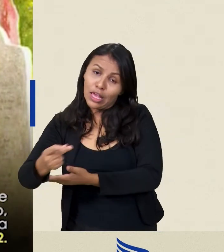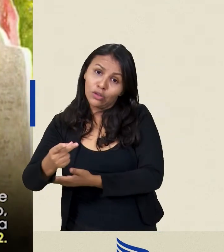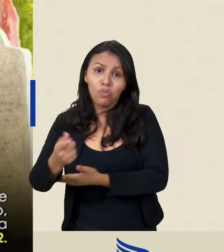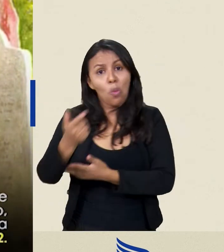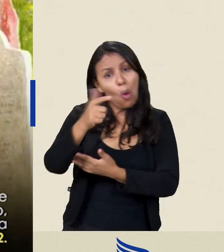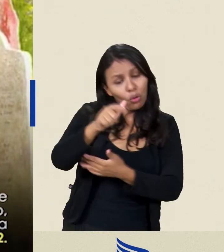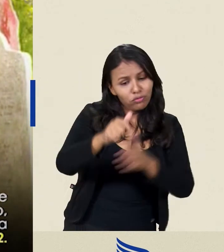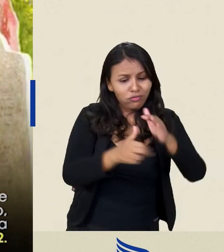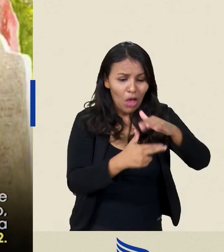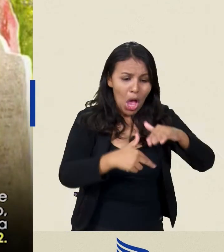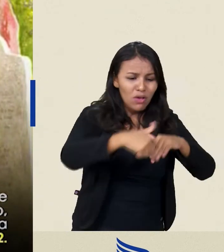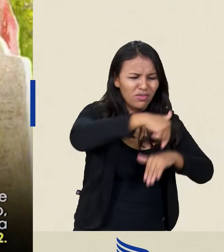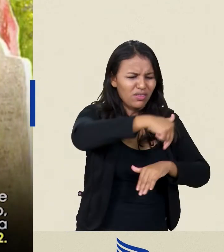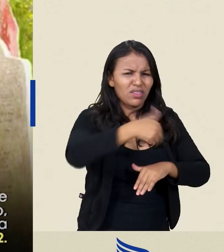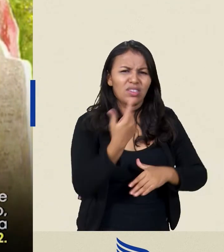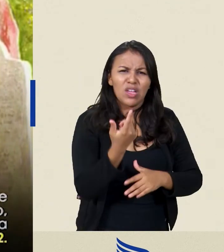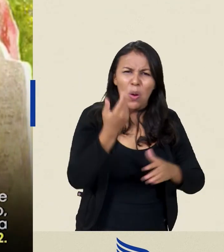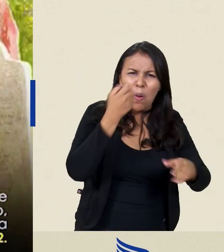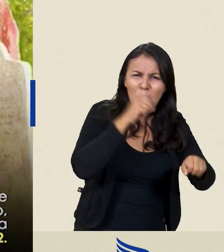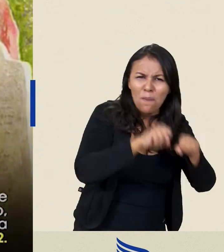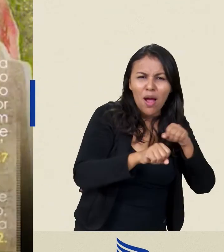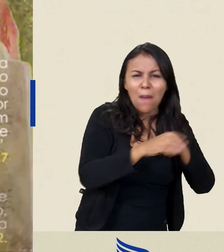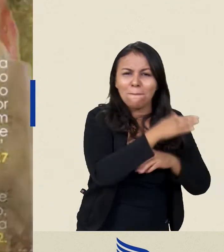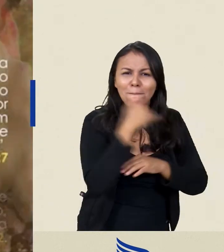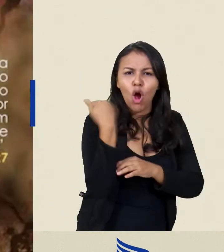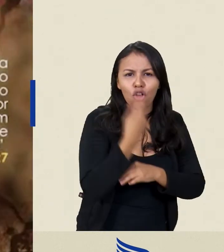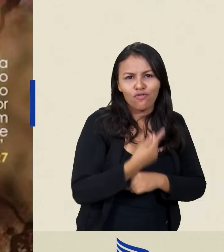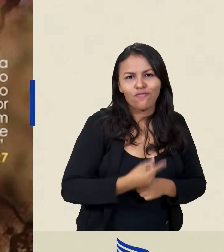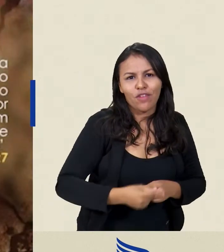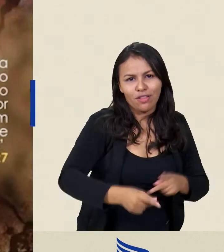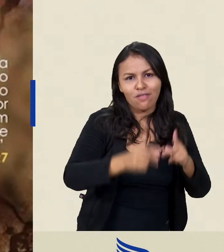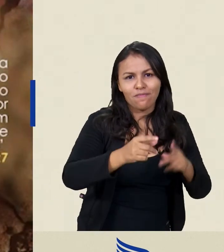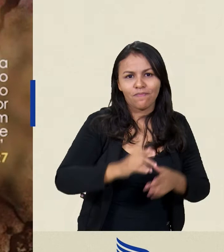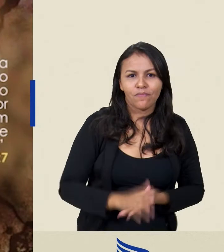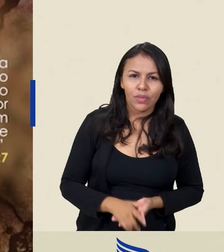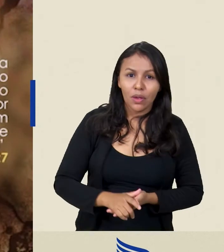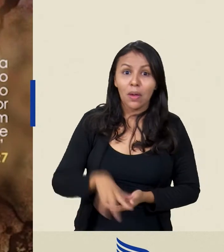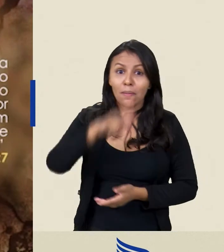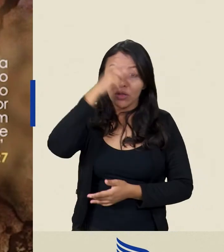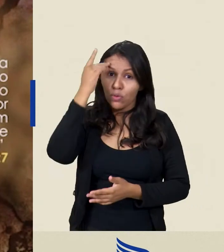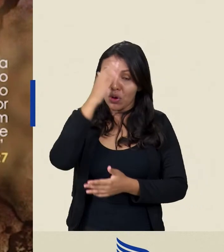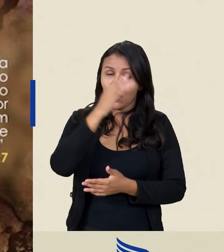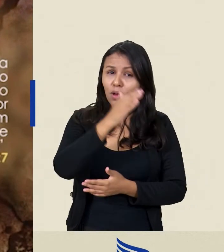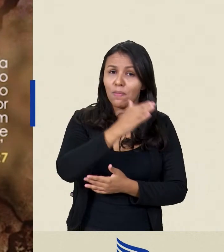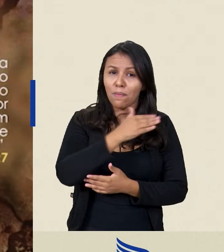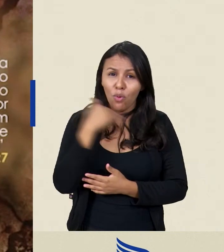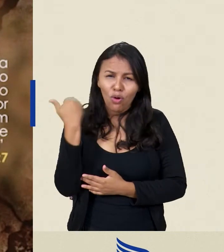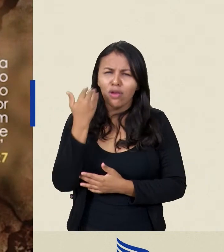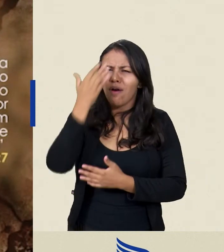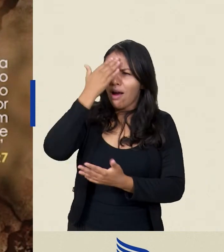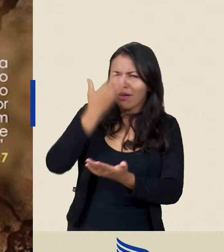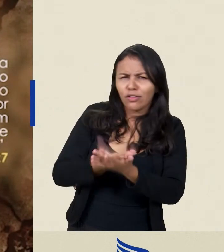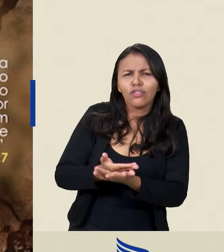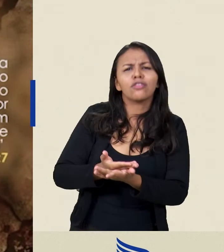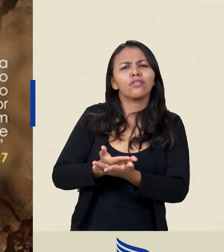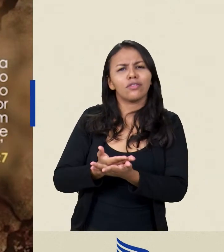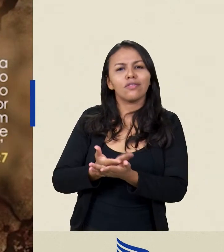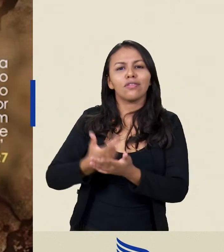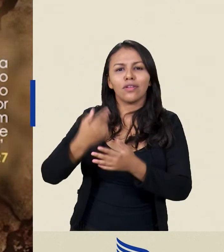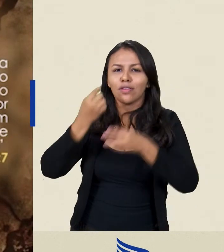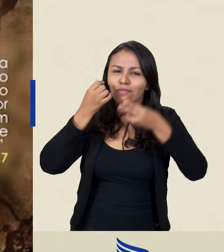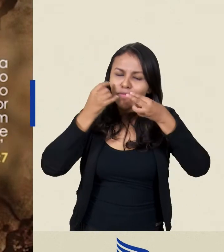para a vergonha e desprezo eterno. Todos os que morreram na fé da mensagem do terceiro anjo saem do